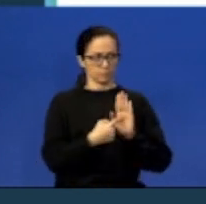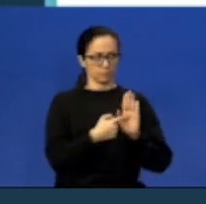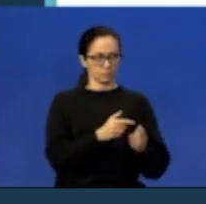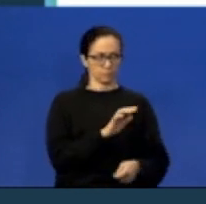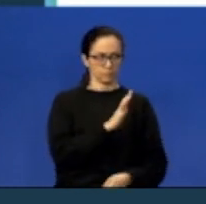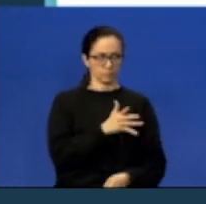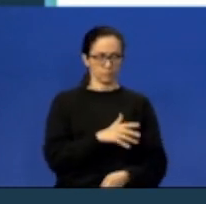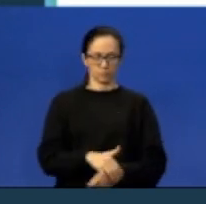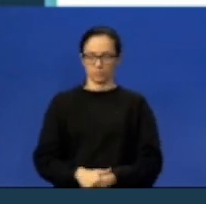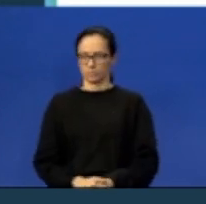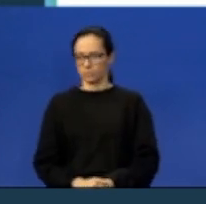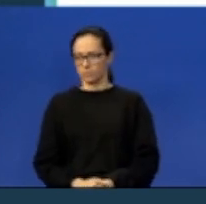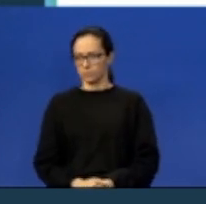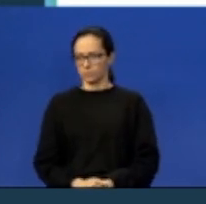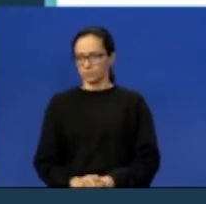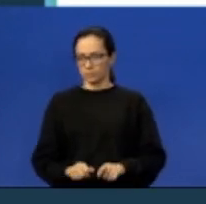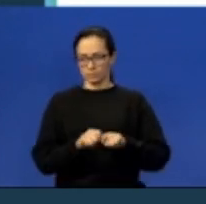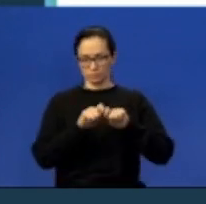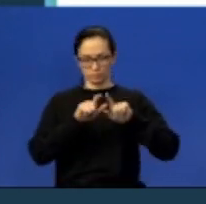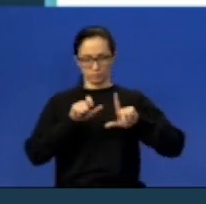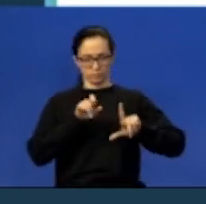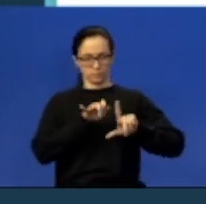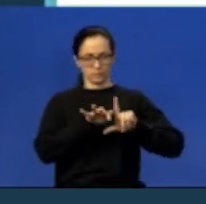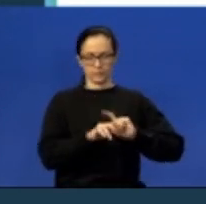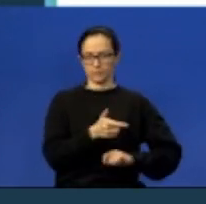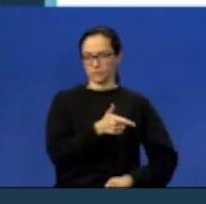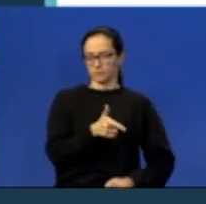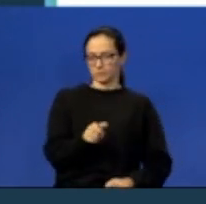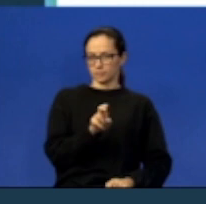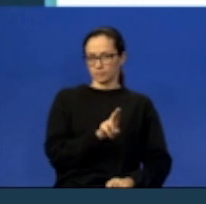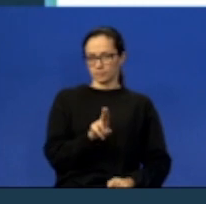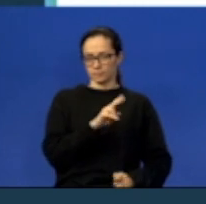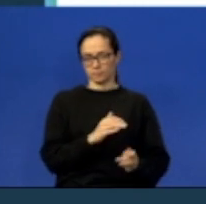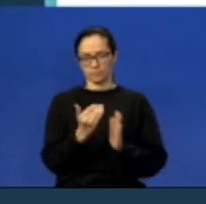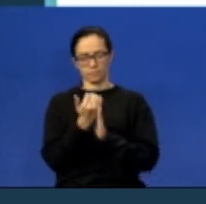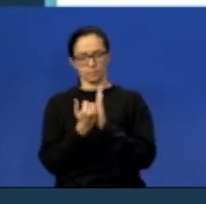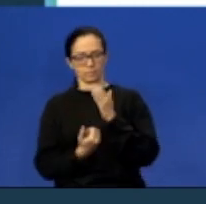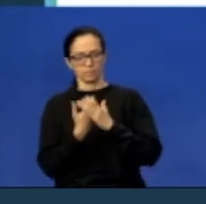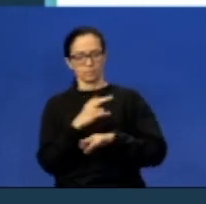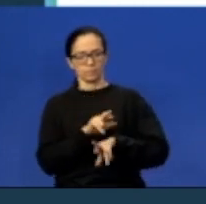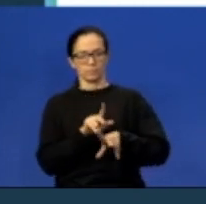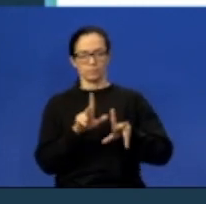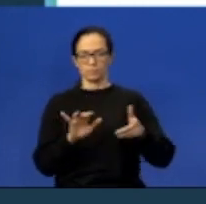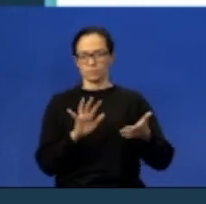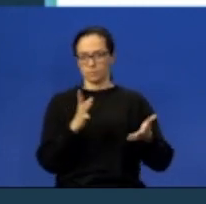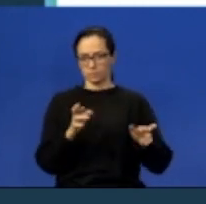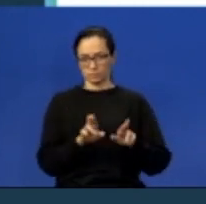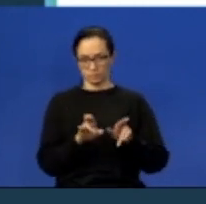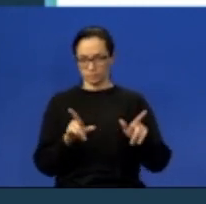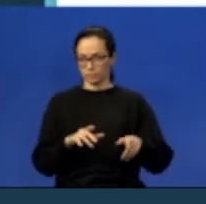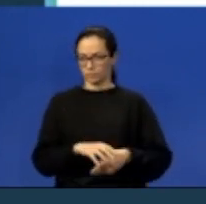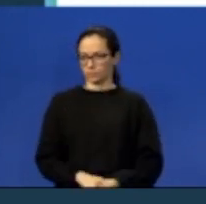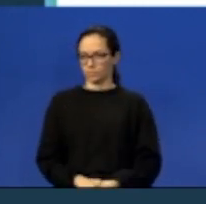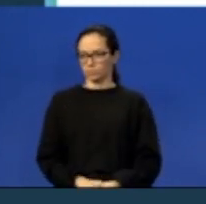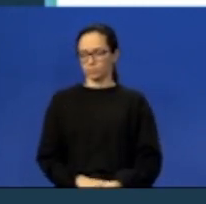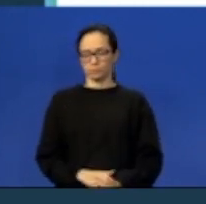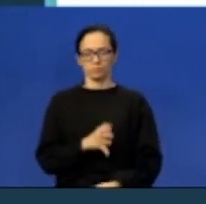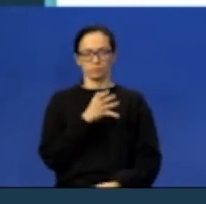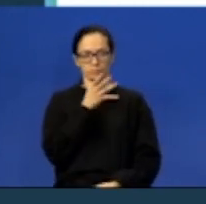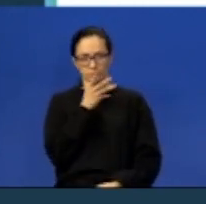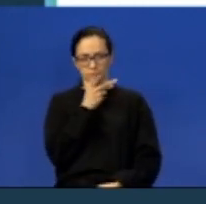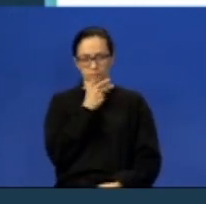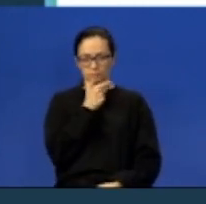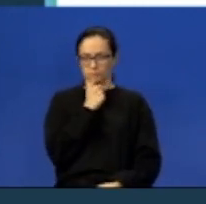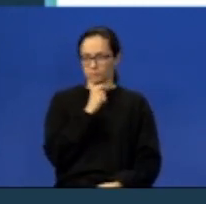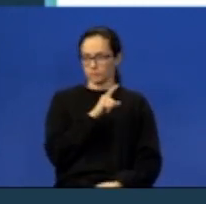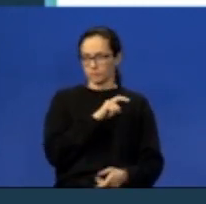viu, ela não utiliza radiação ionizante, ela também possui um baixo índice de reações adversas ao contraste. É um exame demorado, então essa é